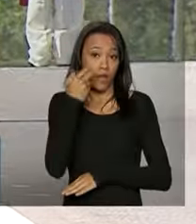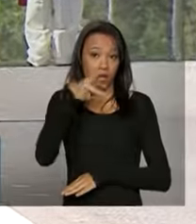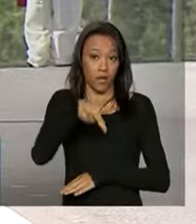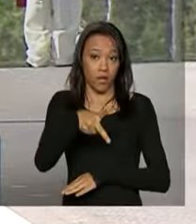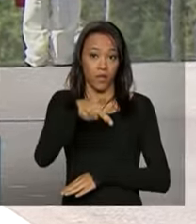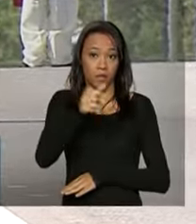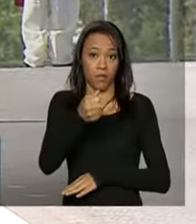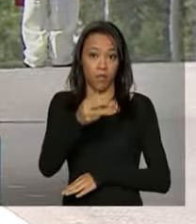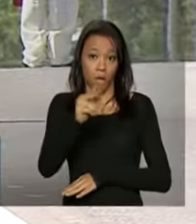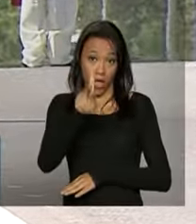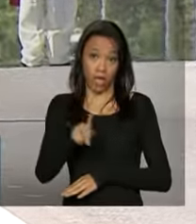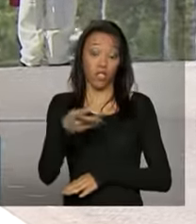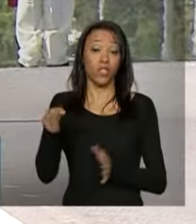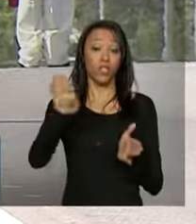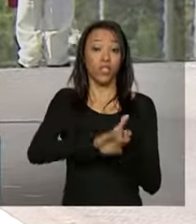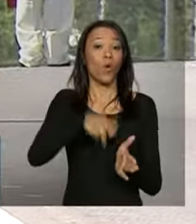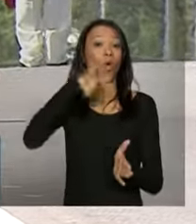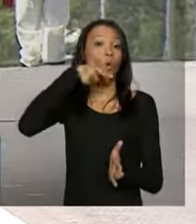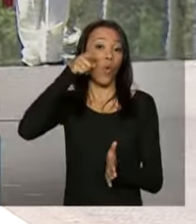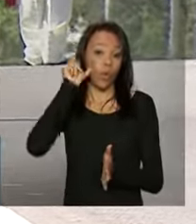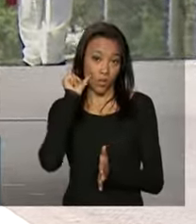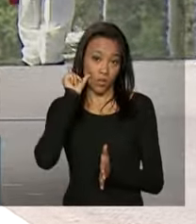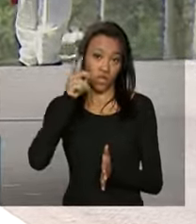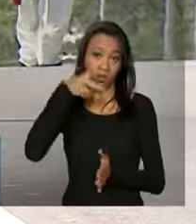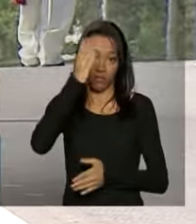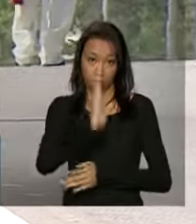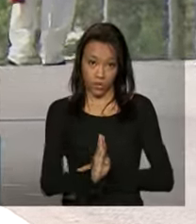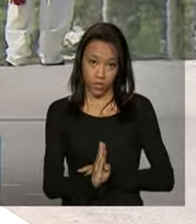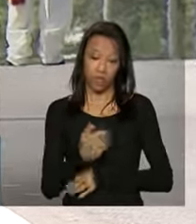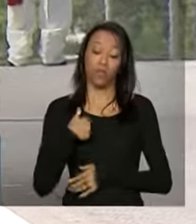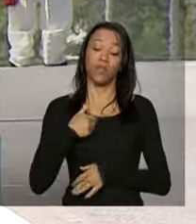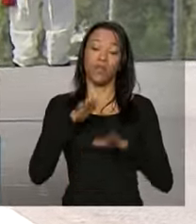permanece até amanhã, no sábado, aqui no Brasil.